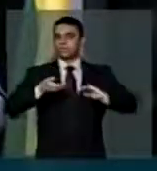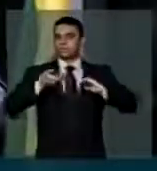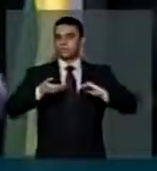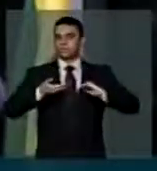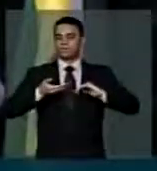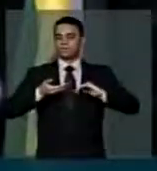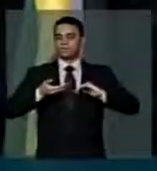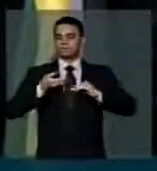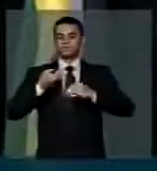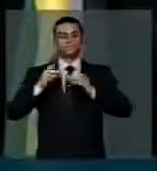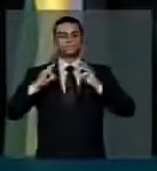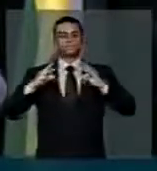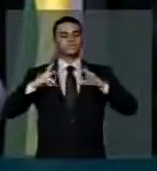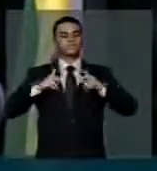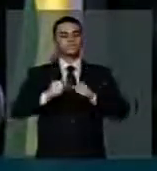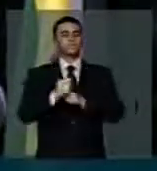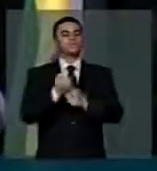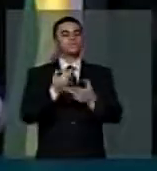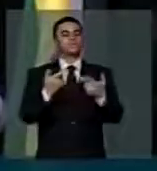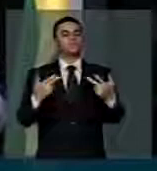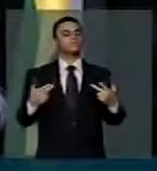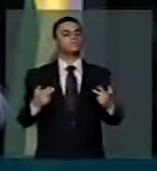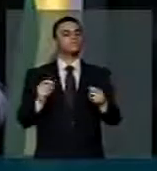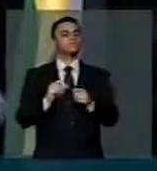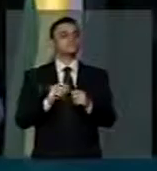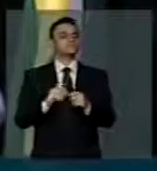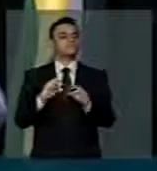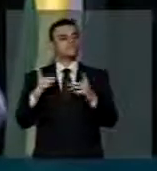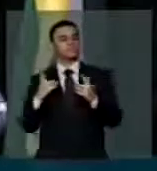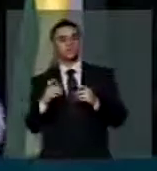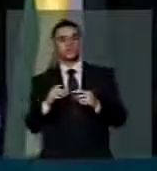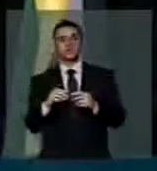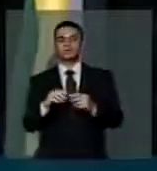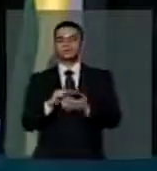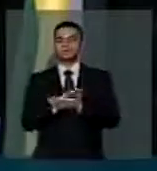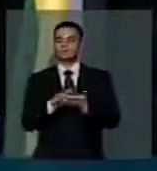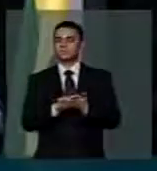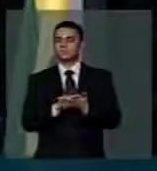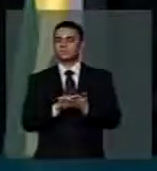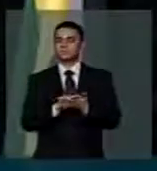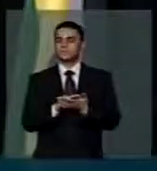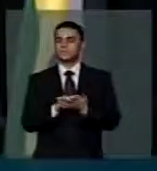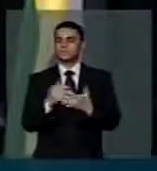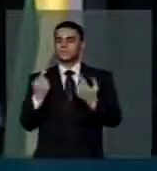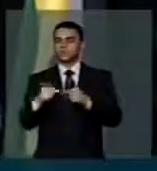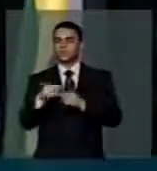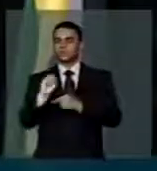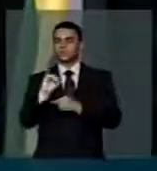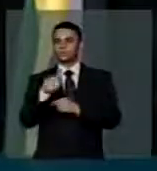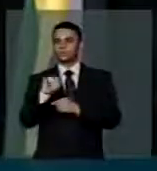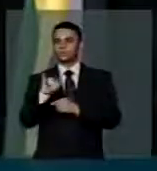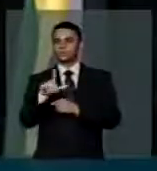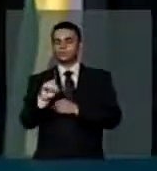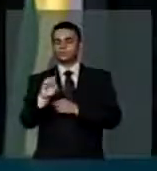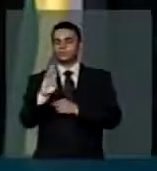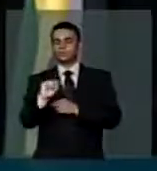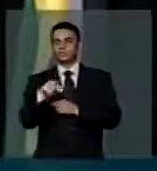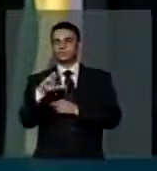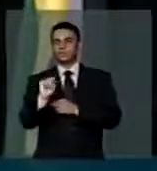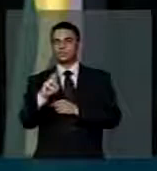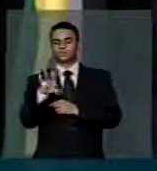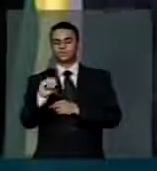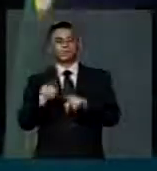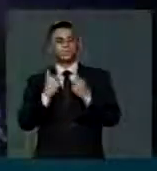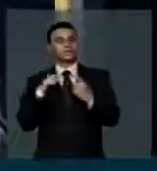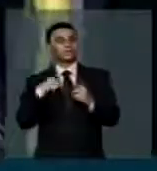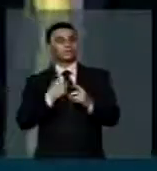Nacional todas as operações, é óbvio, sem ferir sigilo bancário, mas aqui nós temos dados que demonstram por